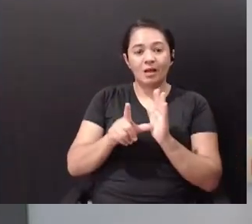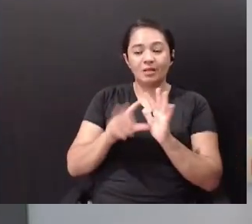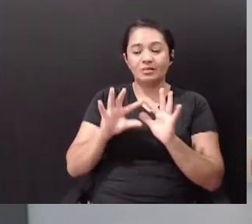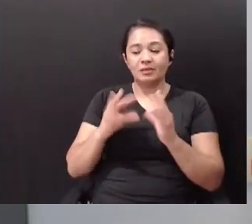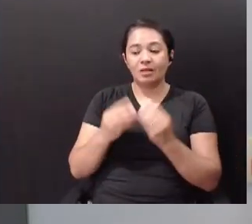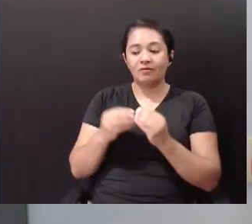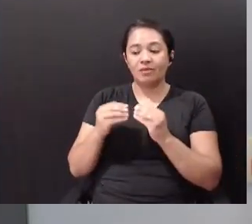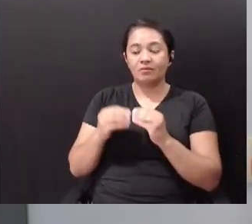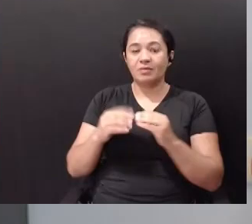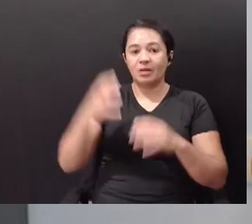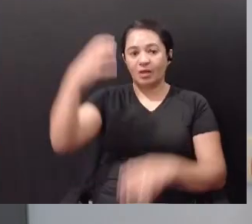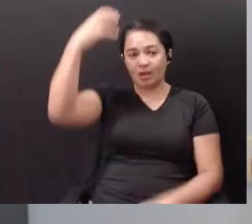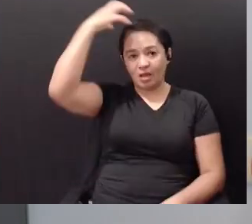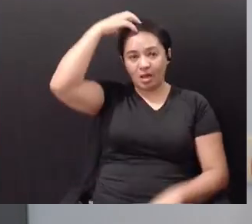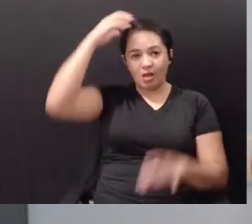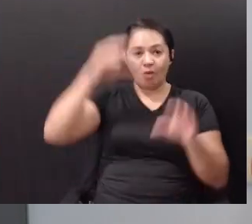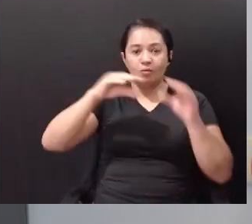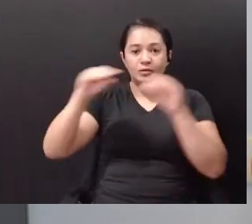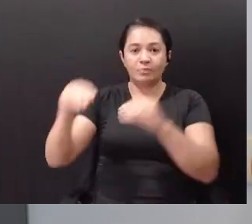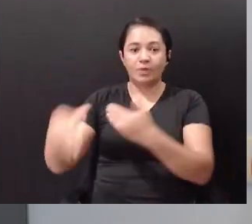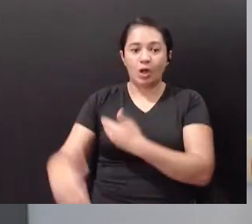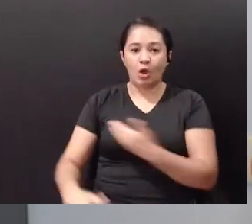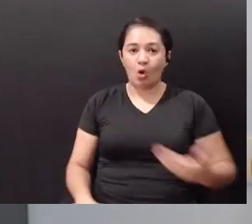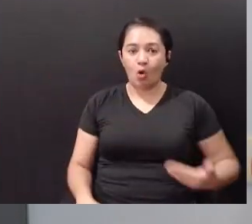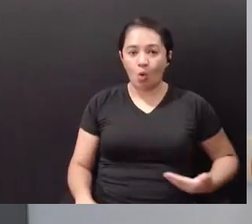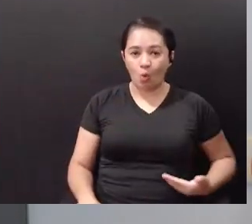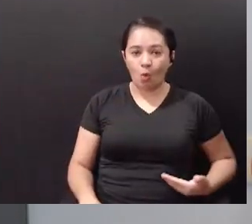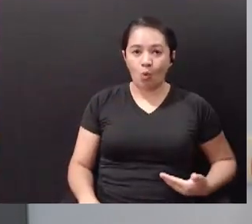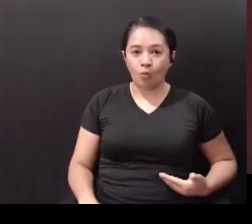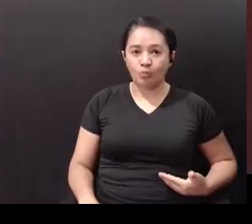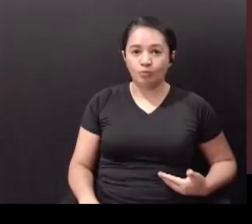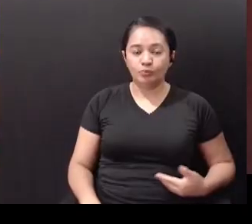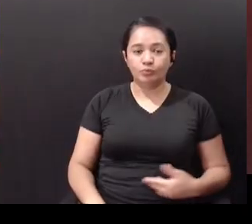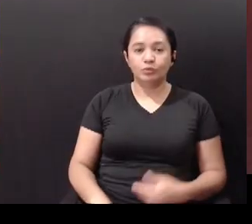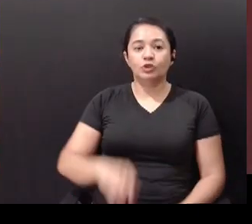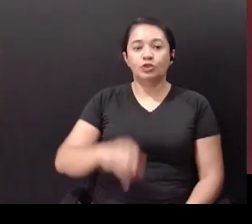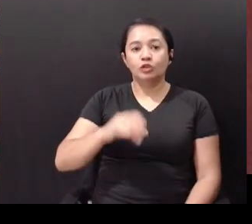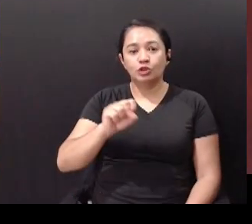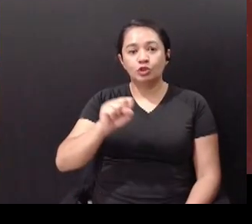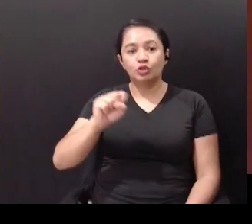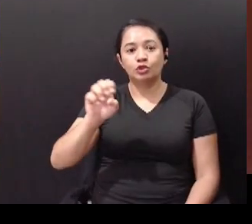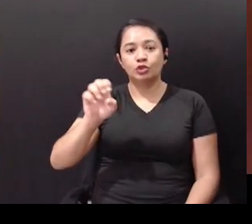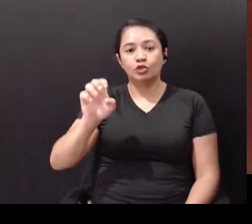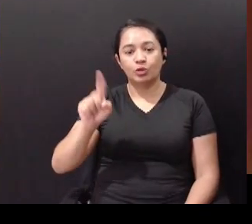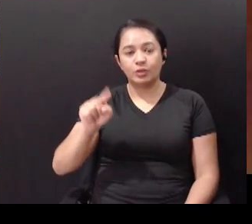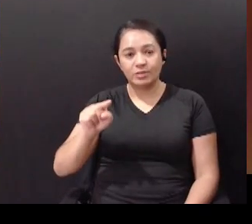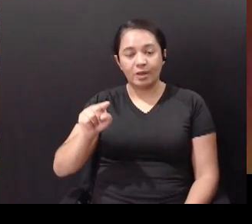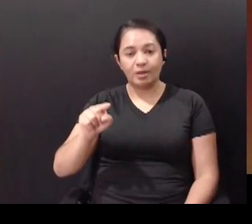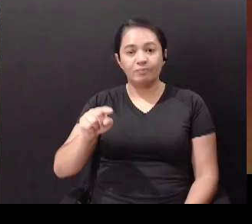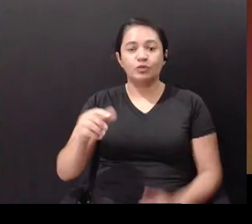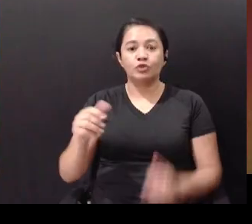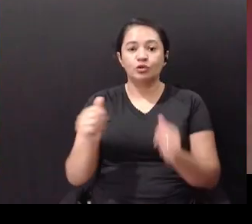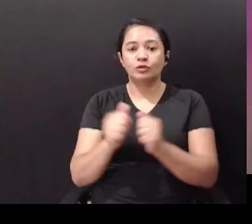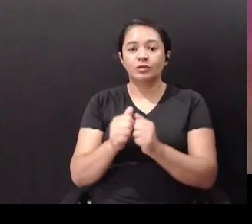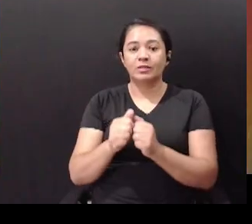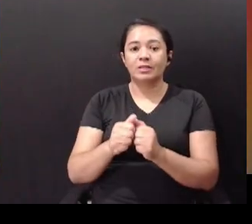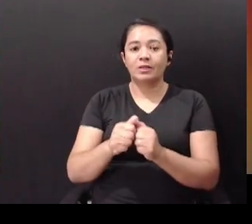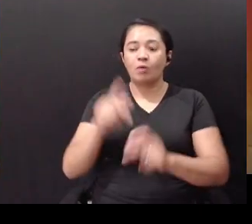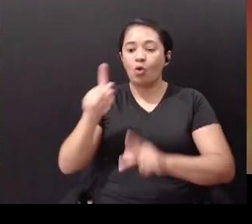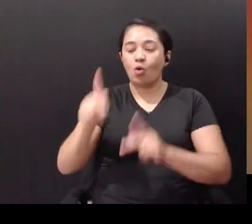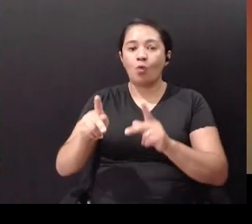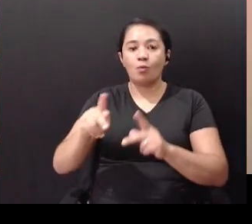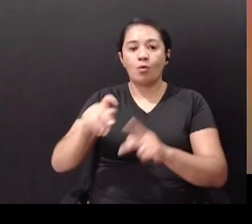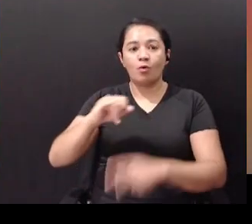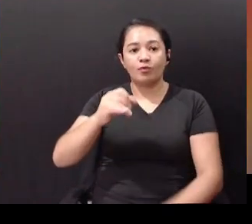o governo de Dom José I com o Marquês de Pombal, a gente tem a expulsão dos jesuítas. Não apenas do